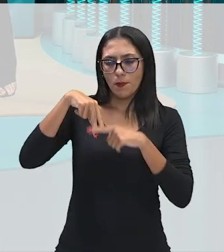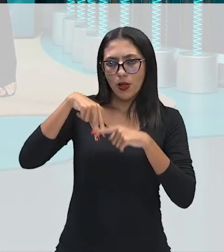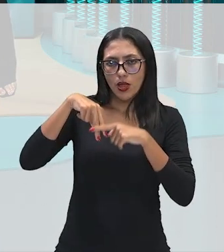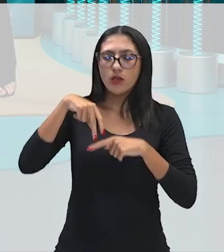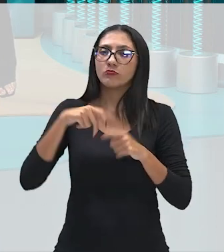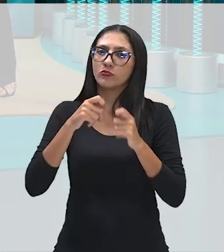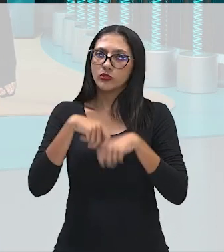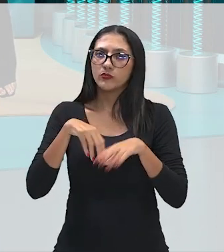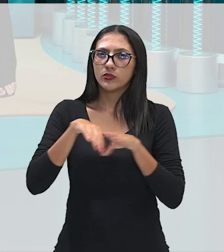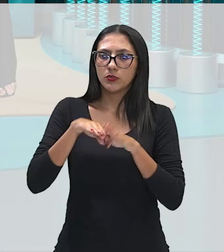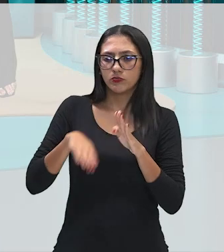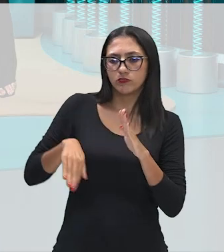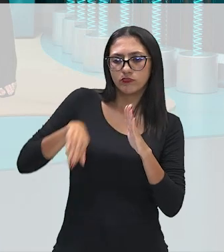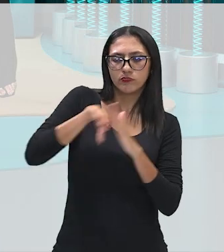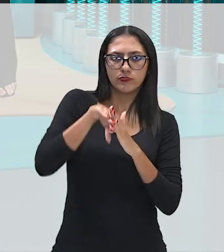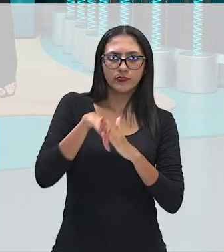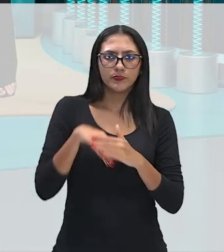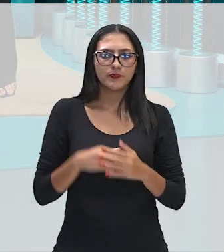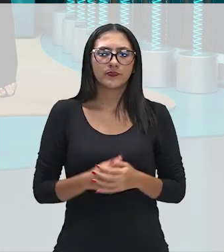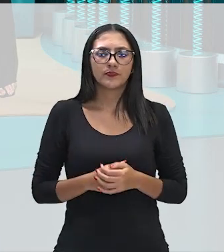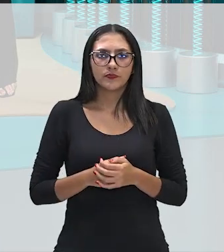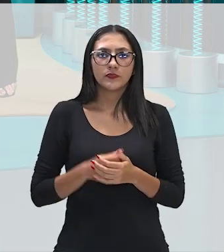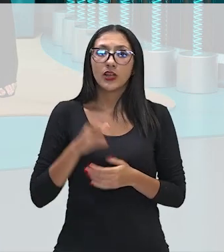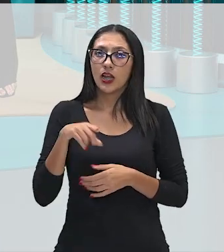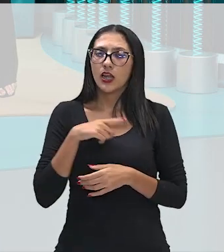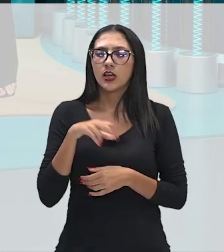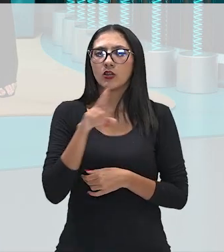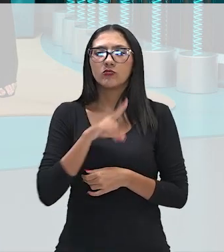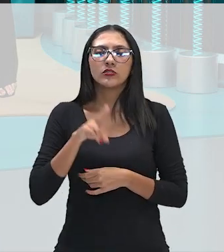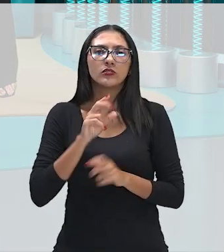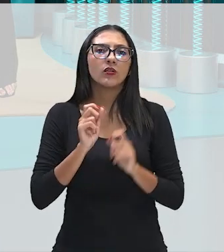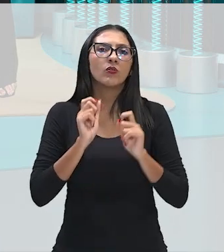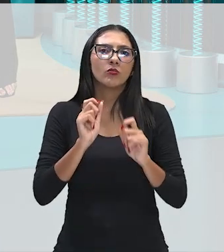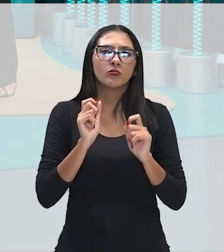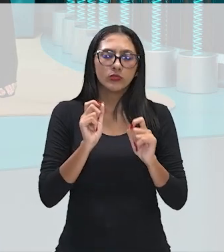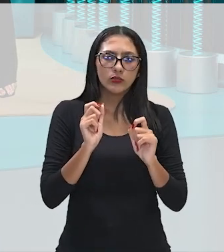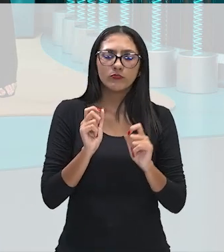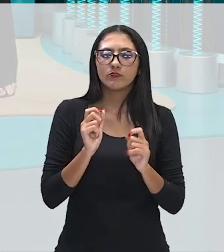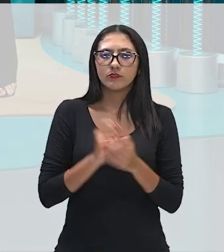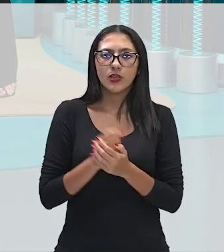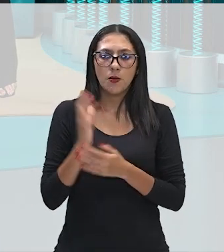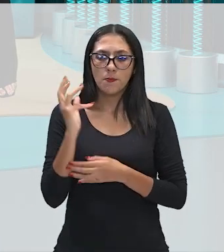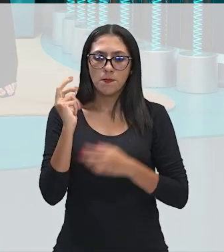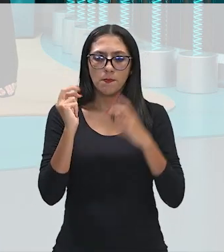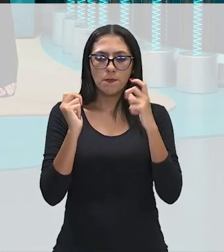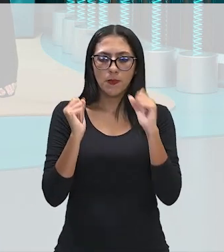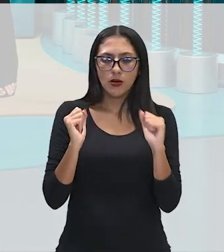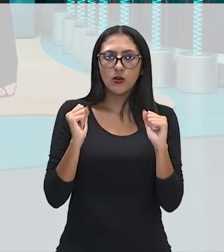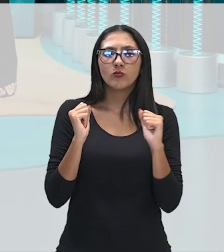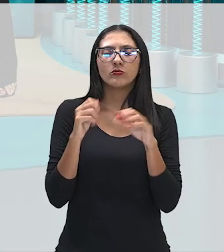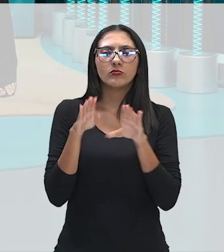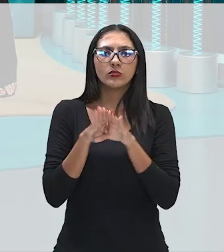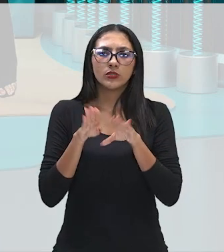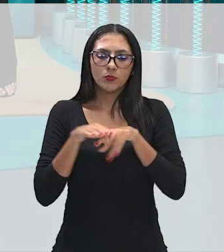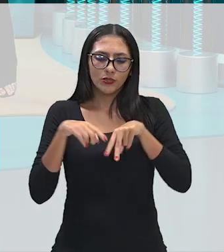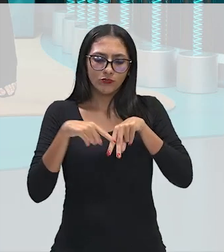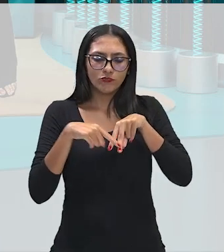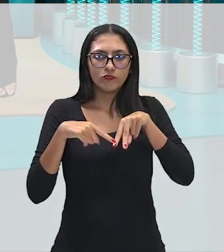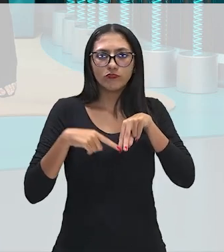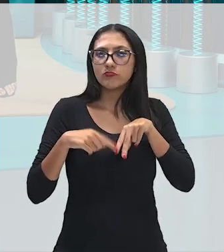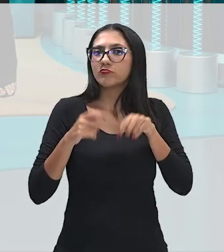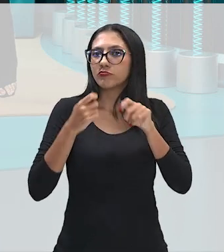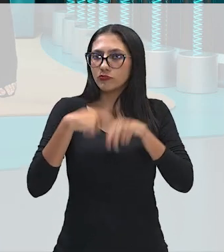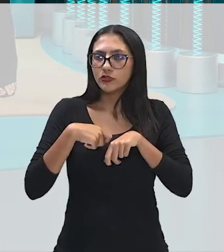ela é conhecida por utilizar 8 armas, que no caso são os pares de cada uma dessas 4 partes do corpo que eu acabei de